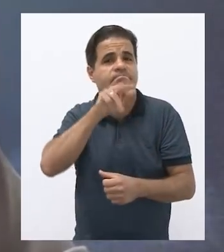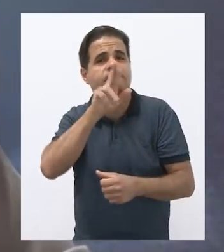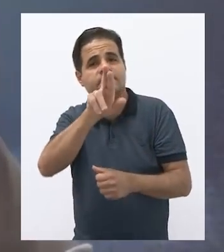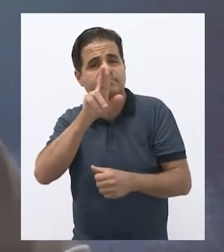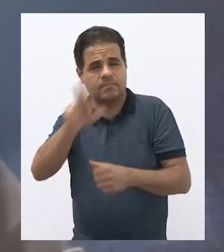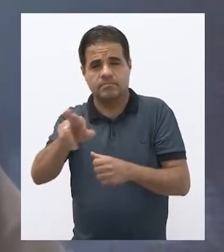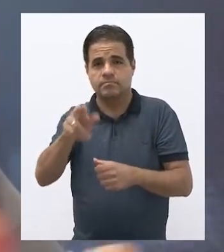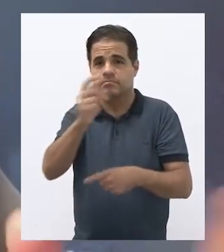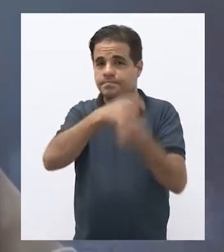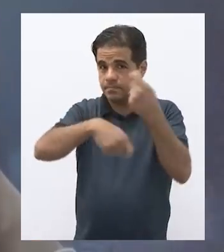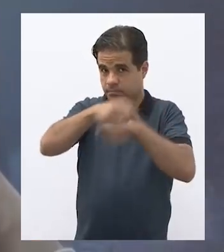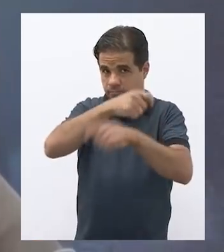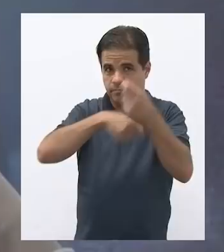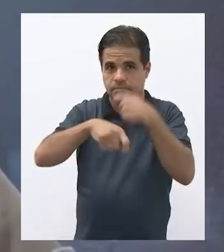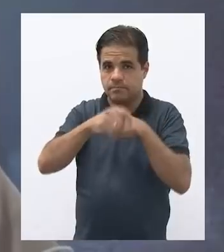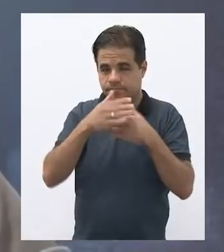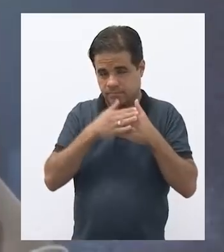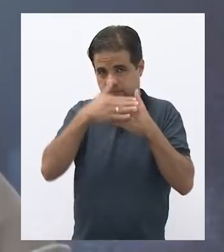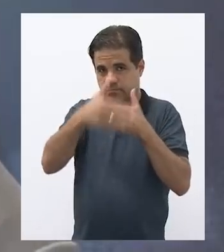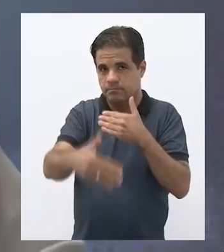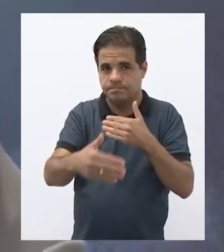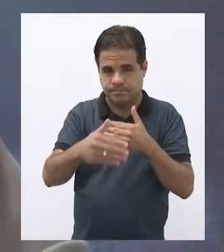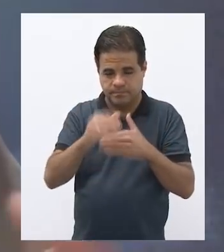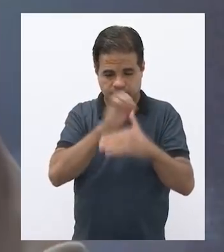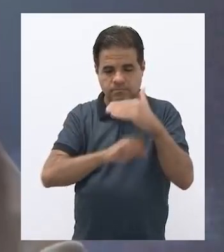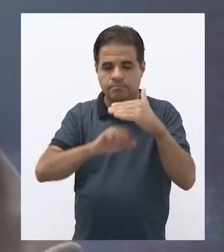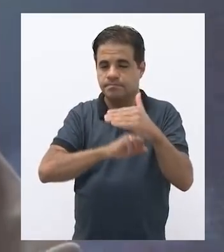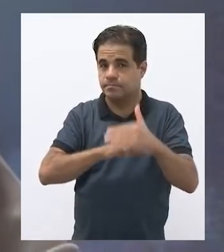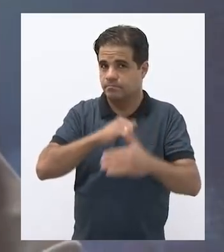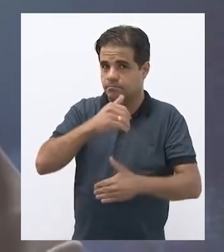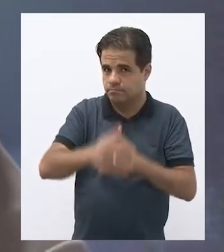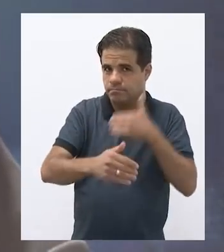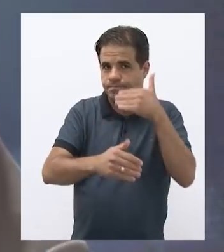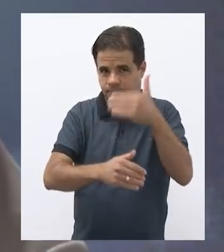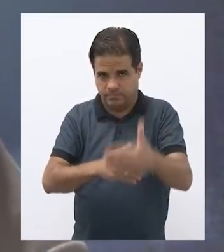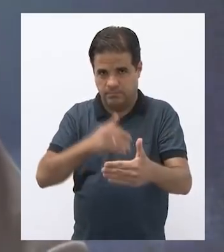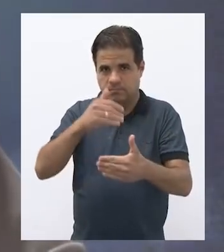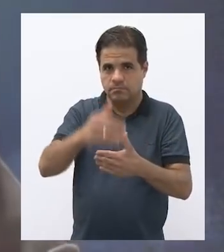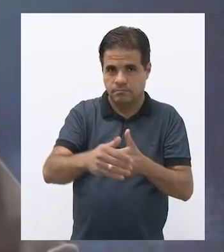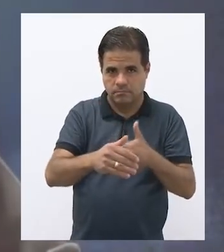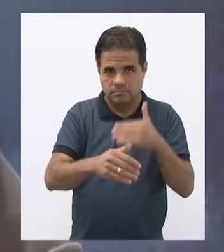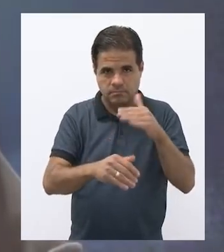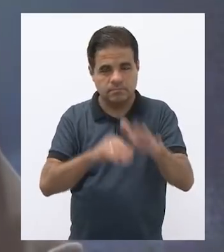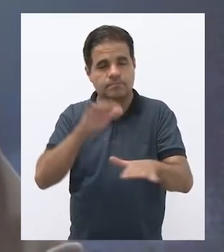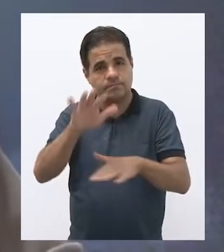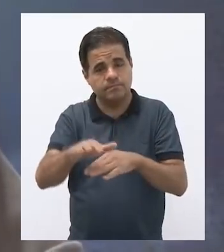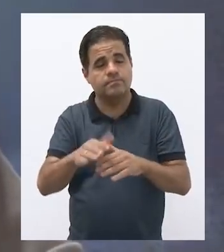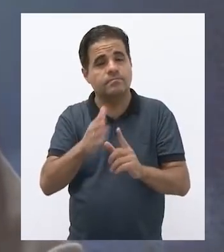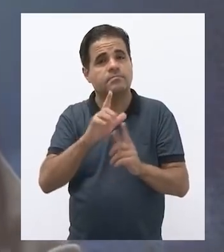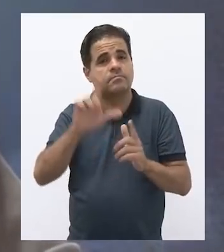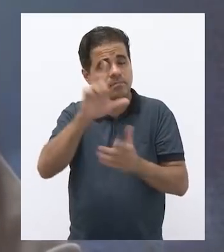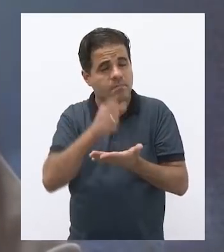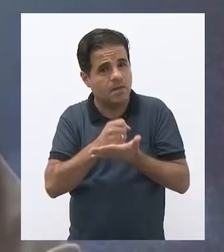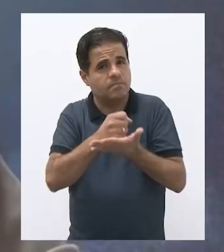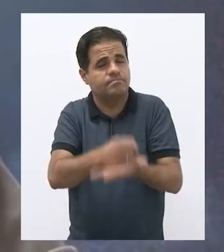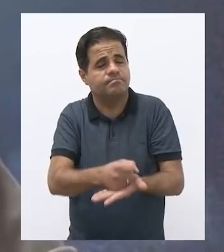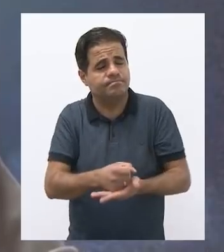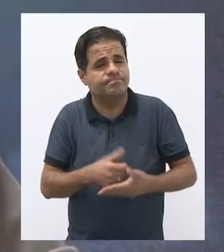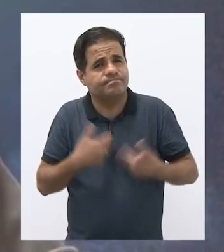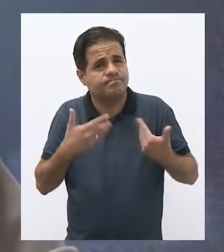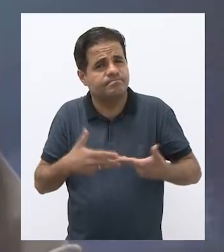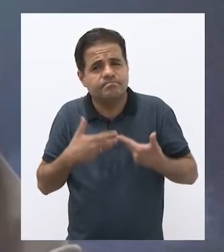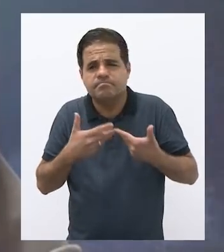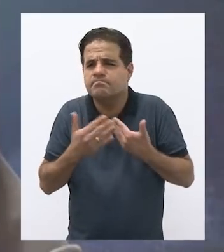o negócio, para fazer com que a empresa caminhasse. Só que, muito rapidamente, essa lógica ela